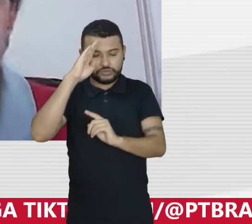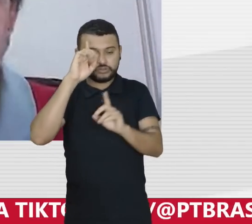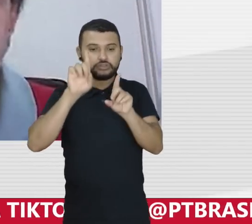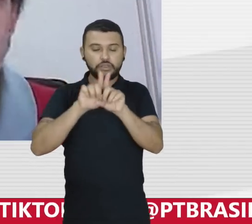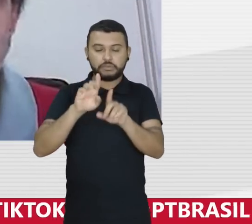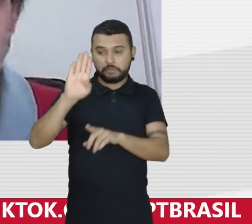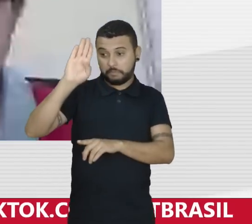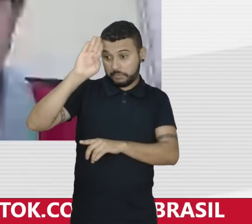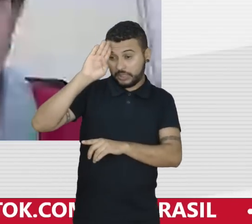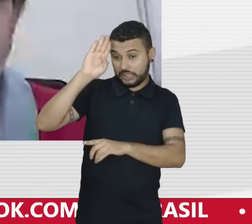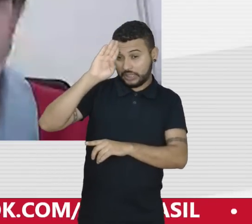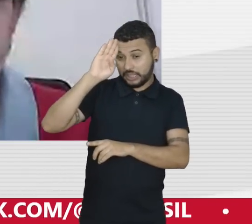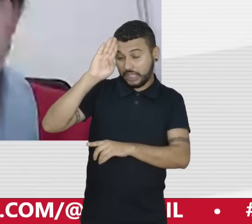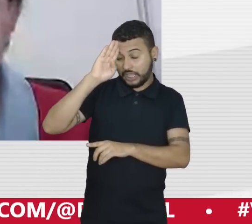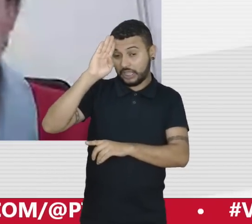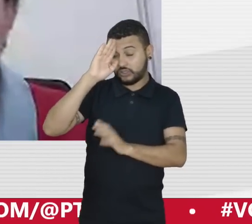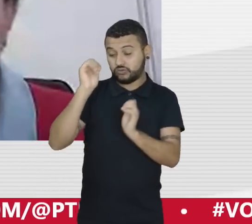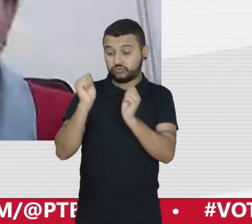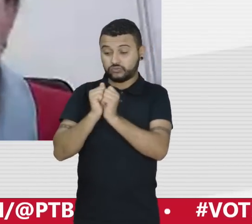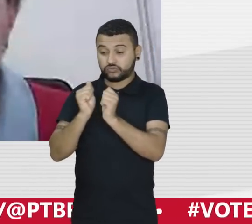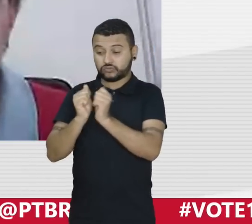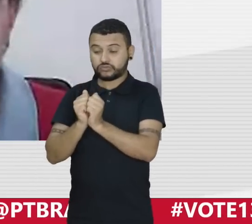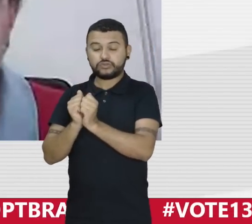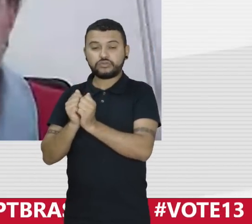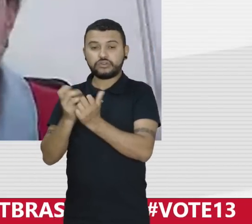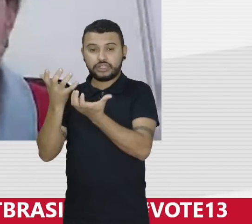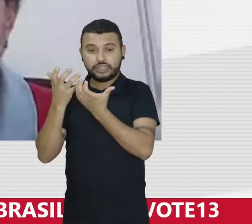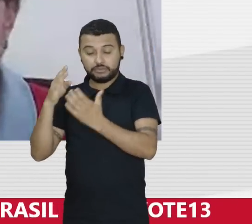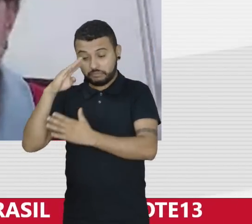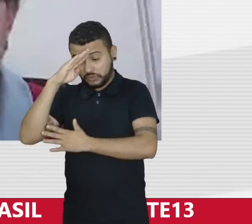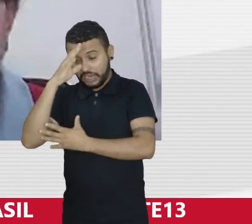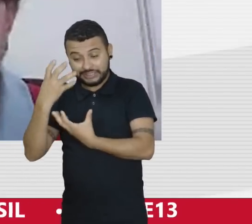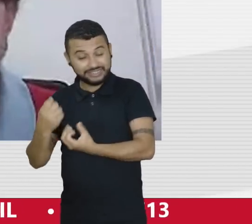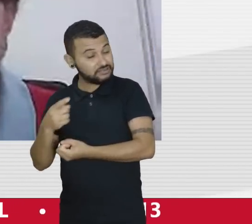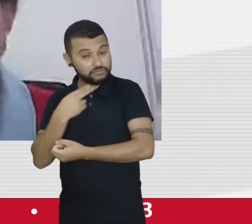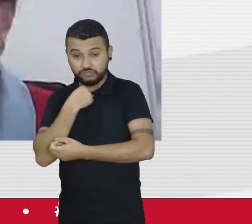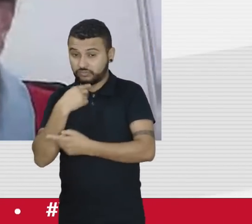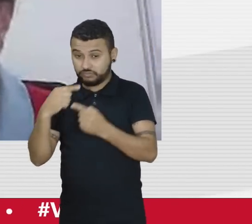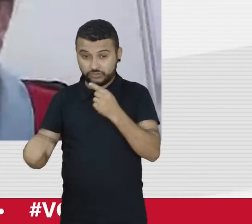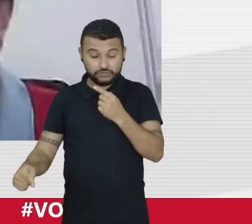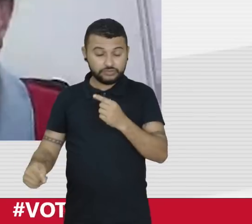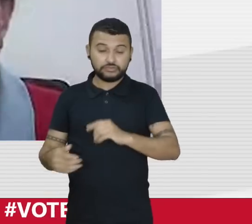se envolveram quando embarcaram nessa canoa furada do Bolsonaro.